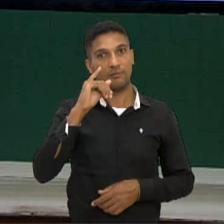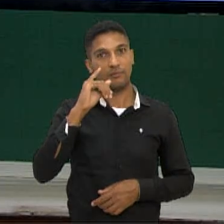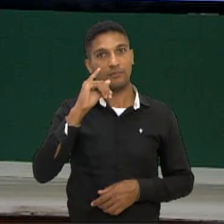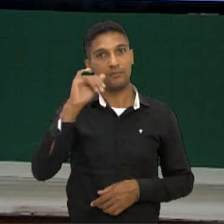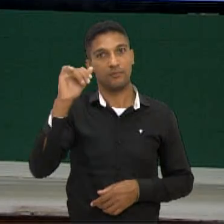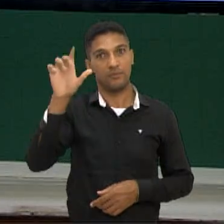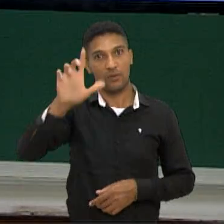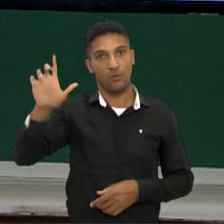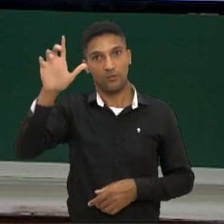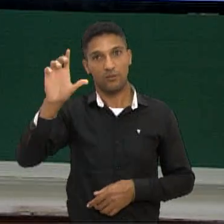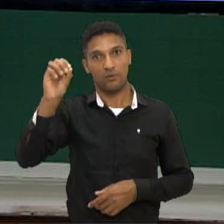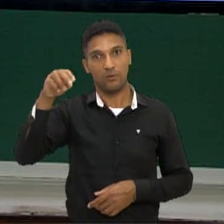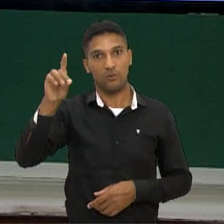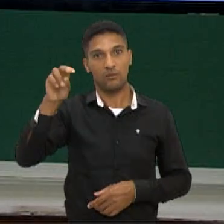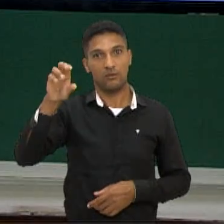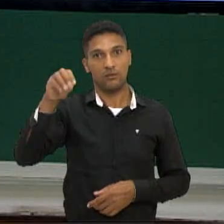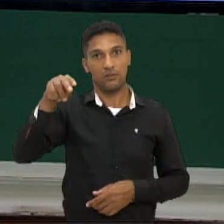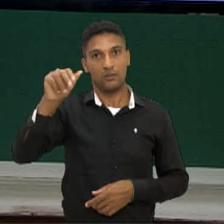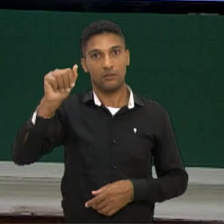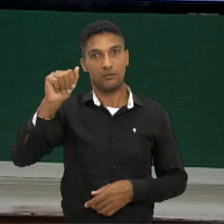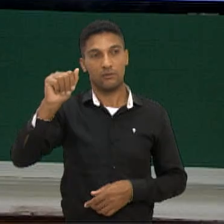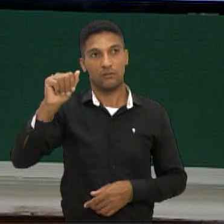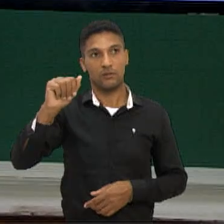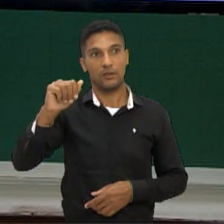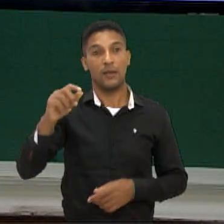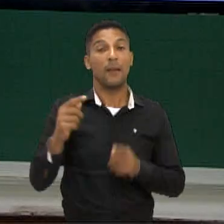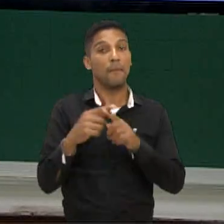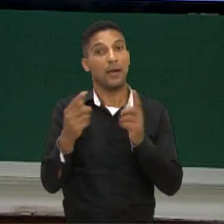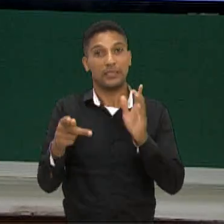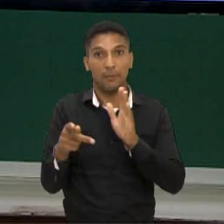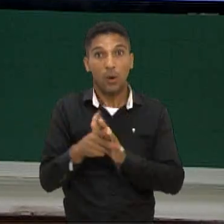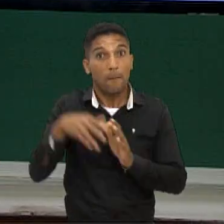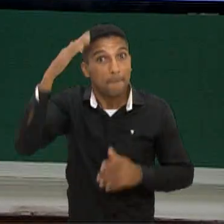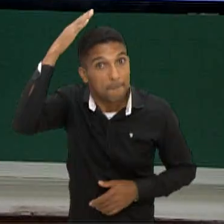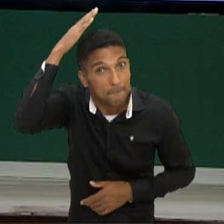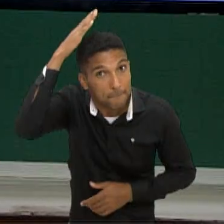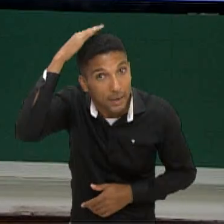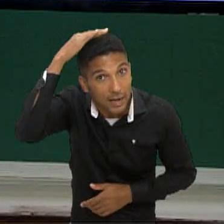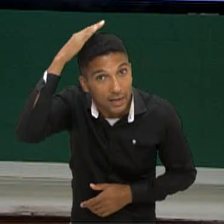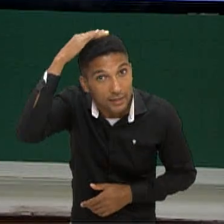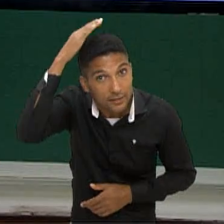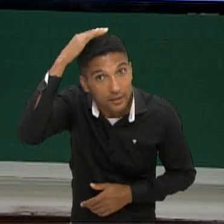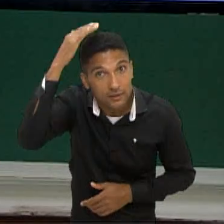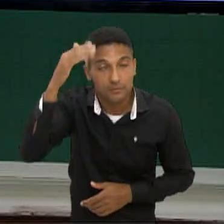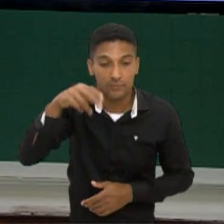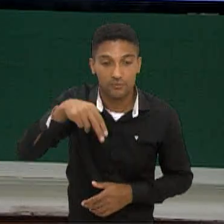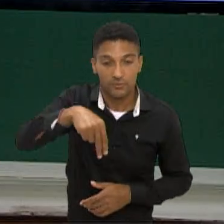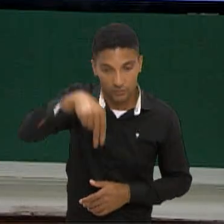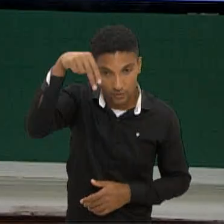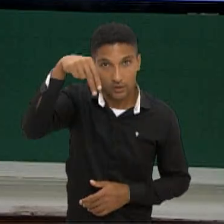dizer Londrina, mas é a região norte do estado do Paraná.